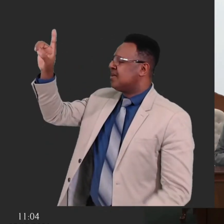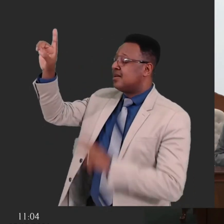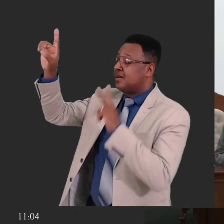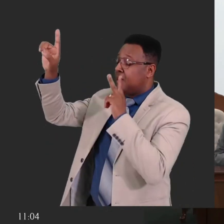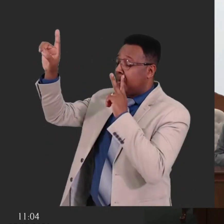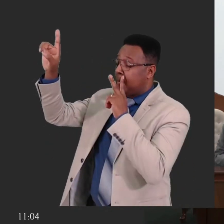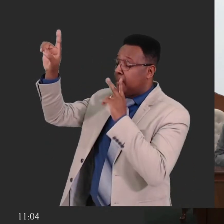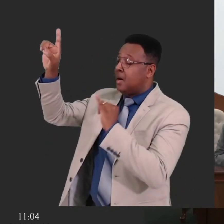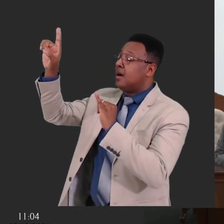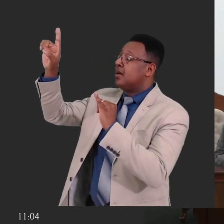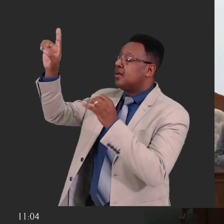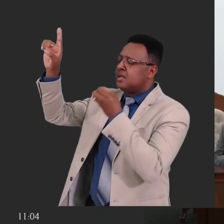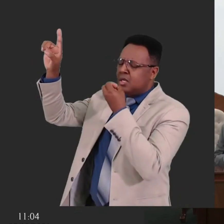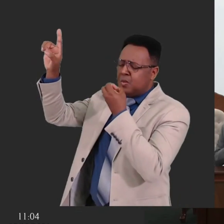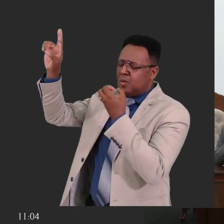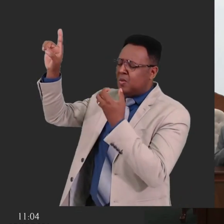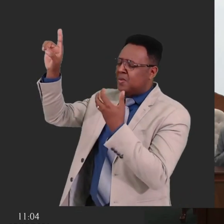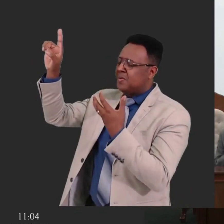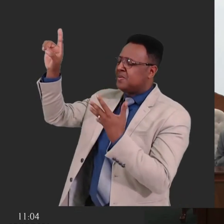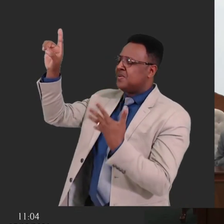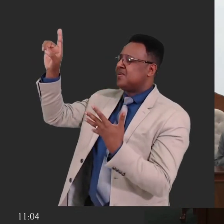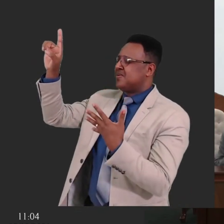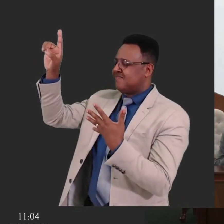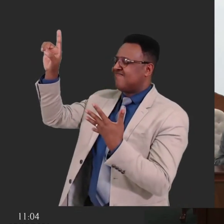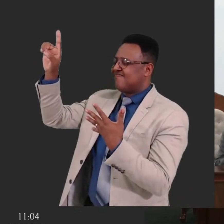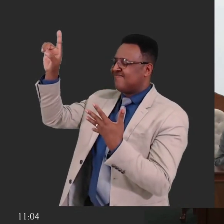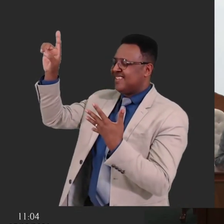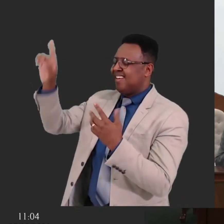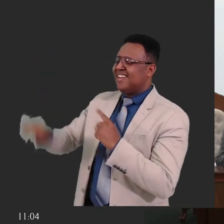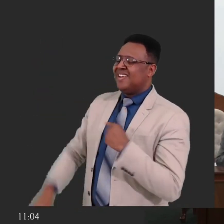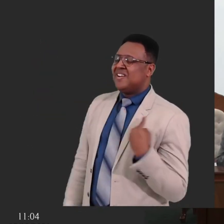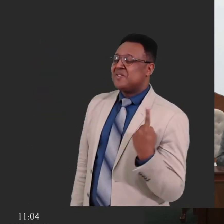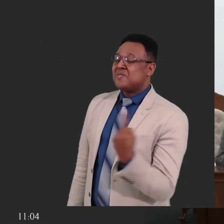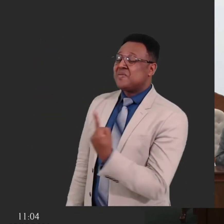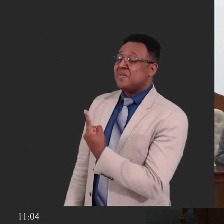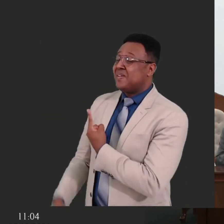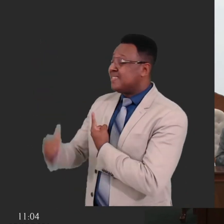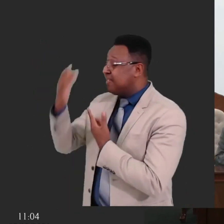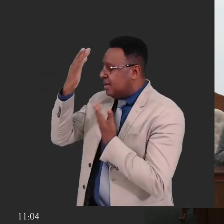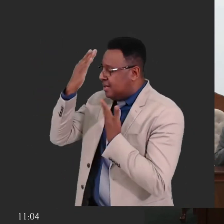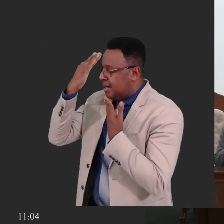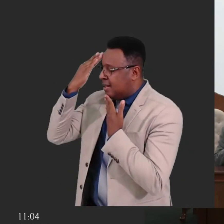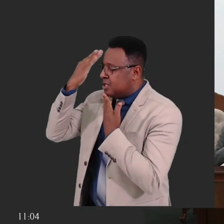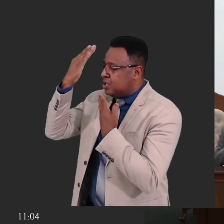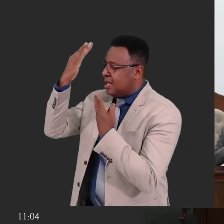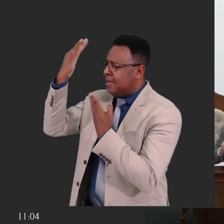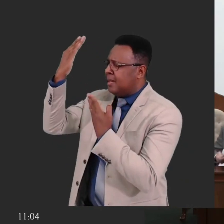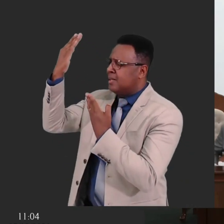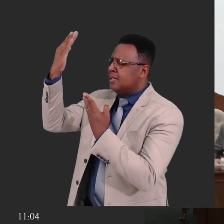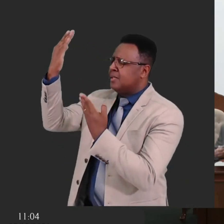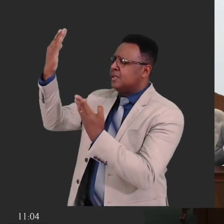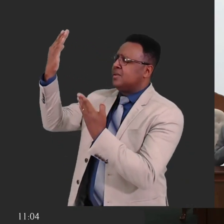bondoso Pai, graça te damos, Senhor Deus, por nesta manhã ter